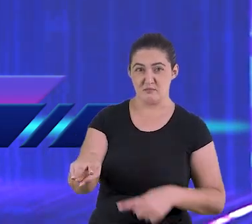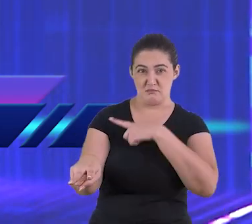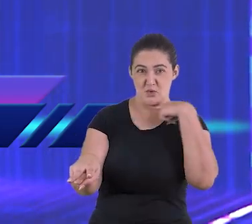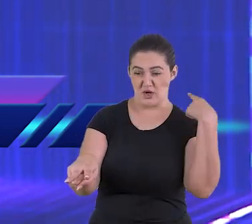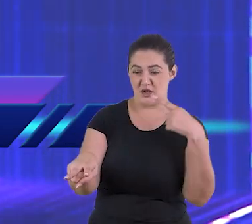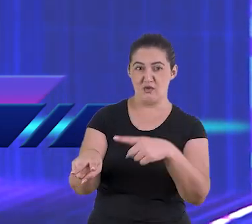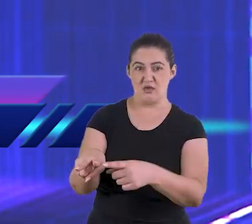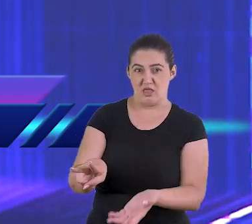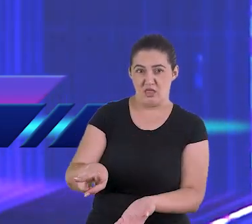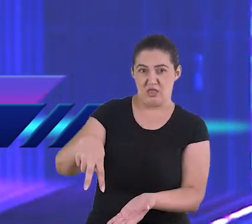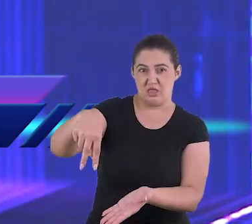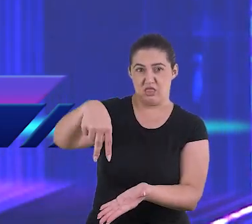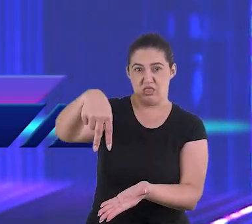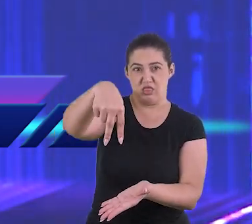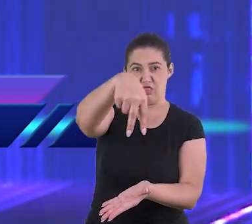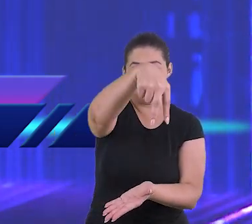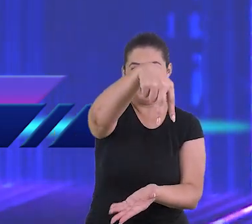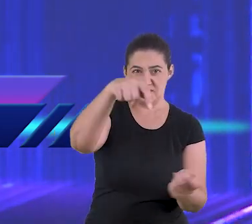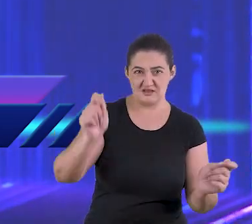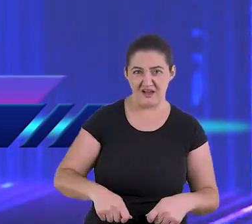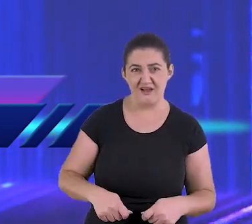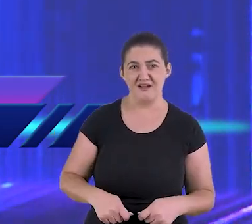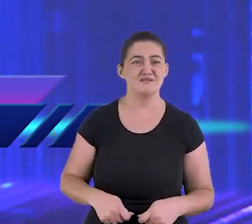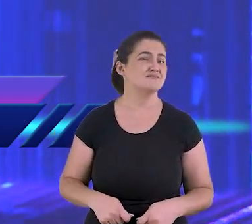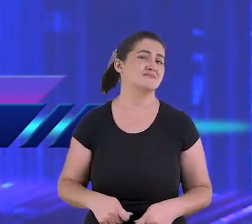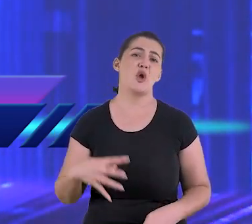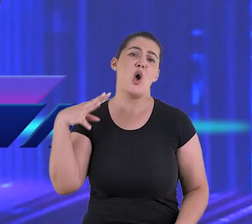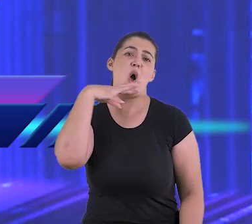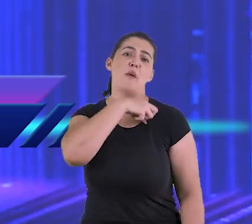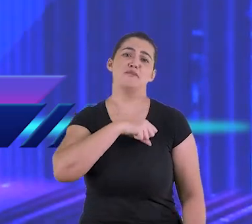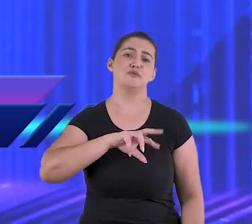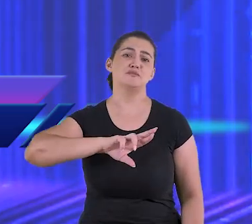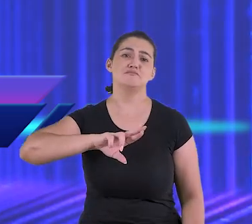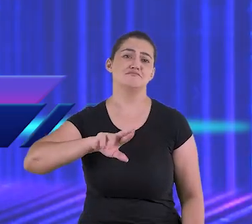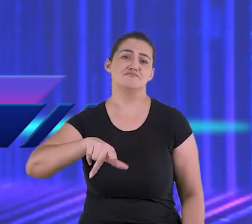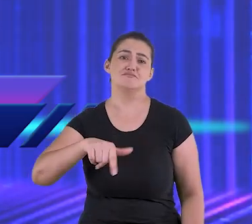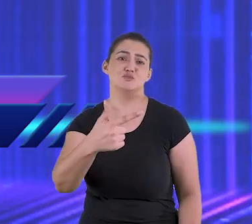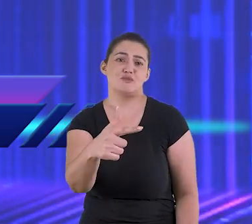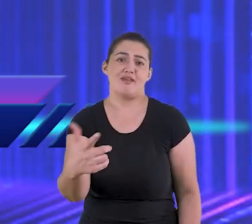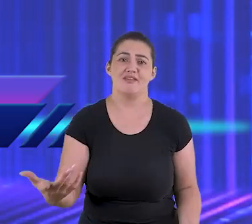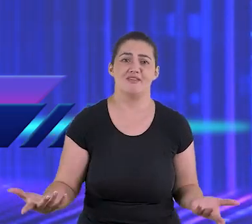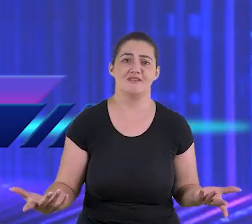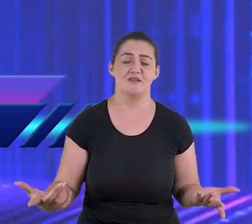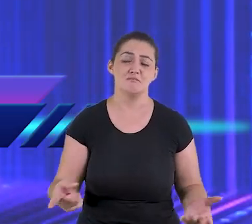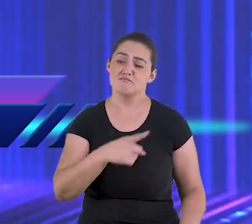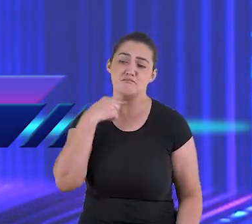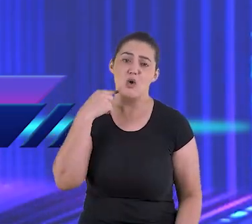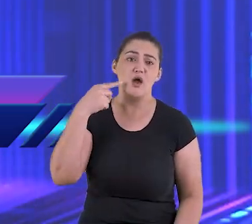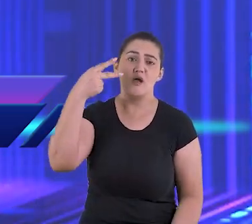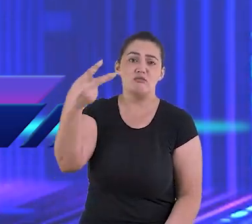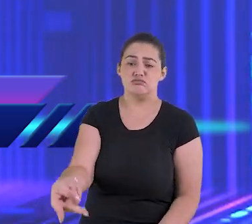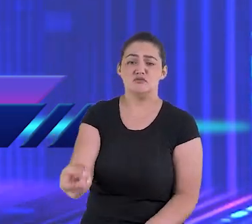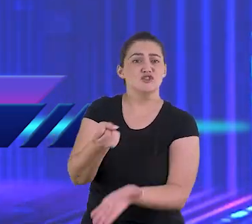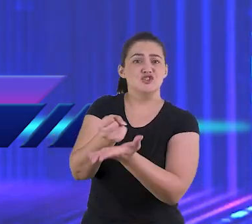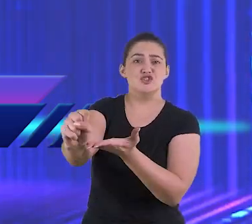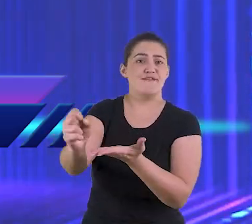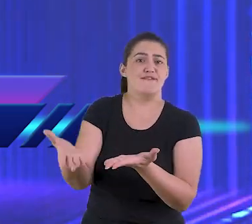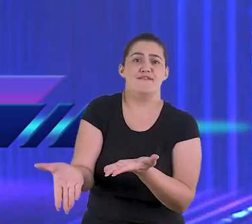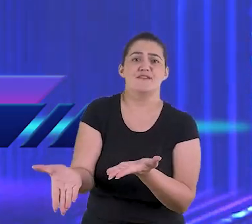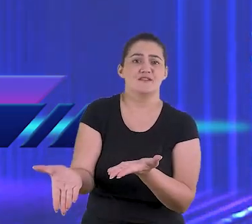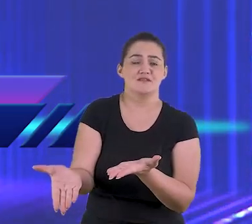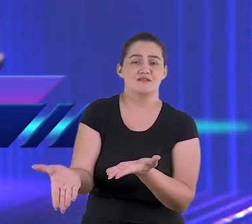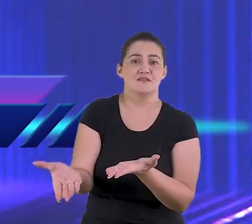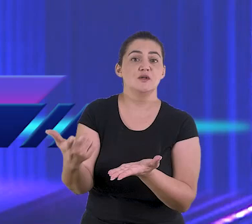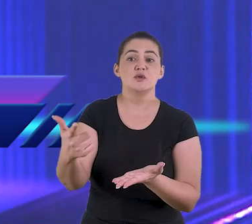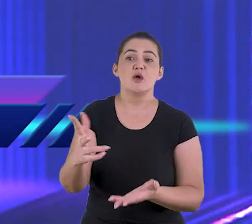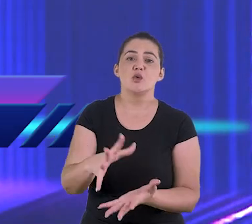alguém que morreu tornar a viver? A resposta era óbvia, a resposta era clara. Claro que não. Quem morreu, morreu, não